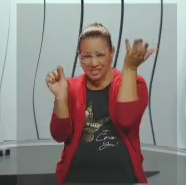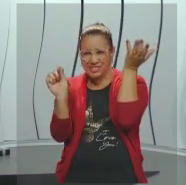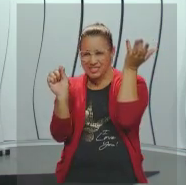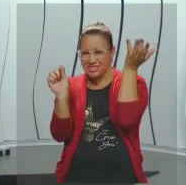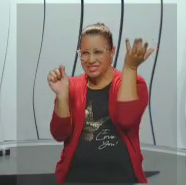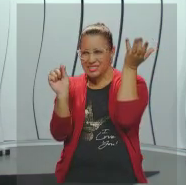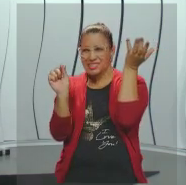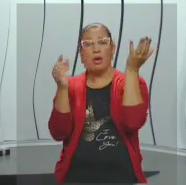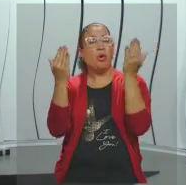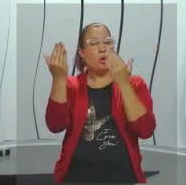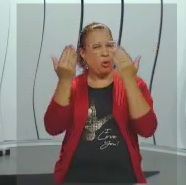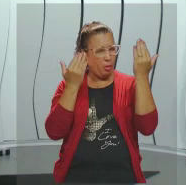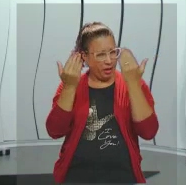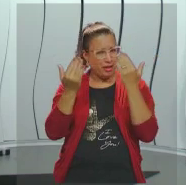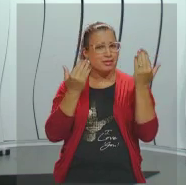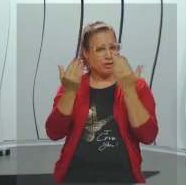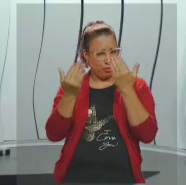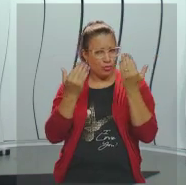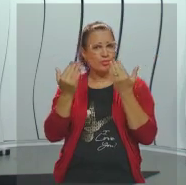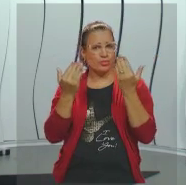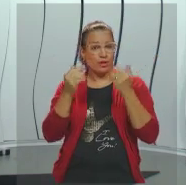brônquios vão fazer isso, os brônquios vão